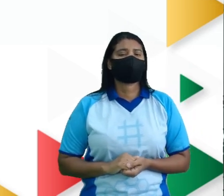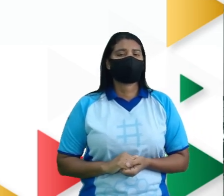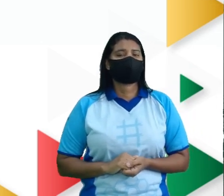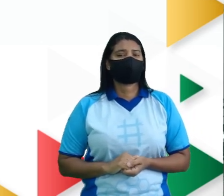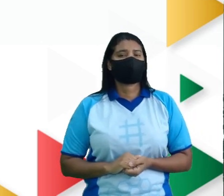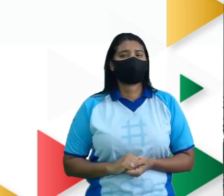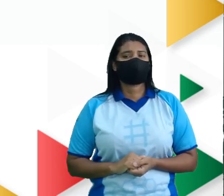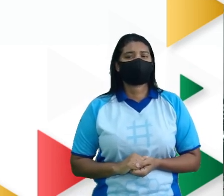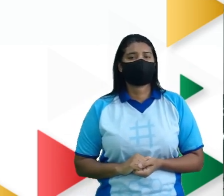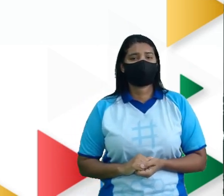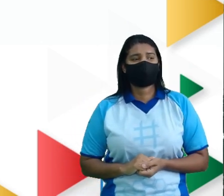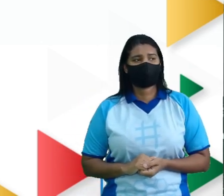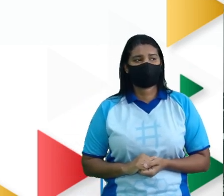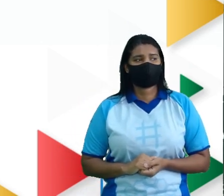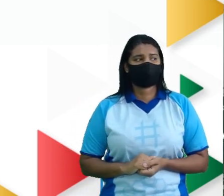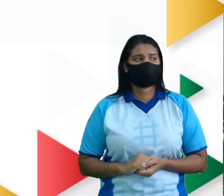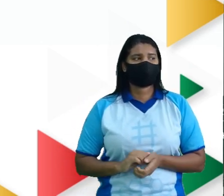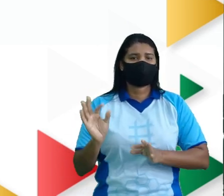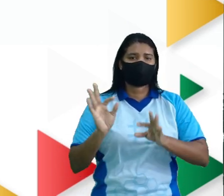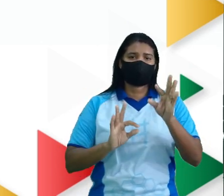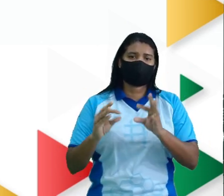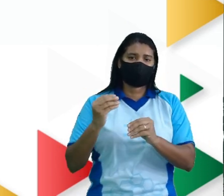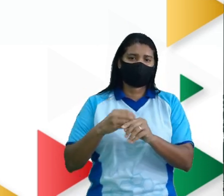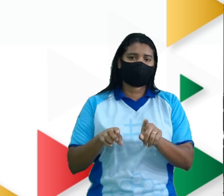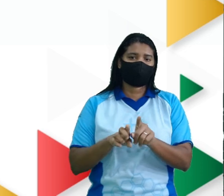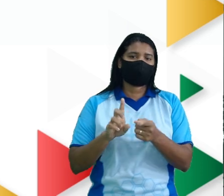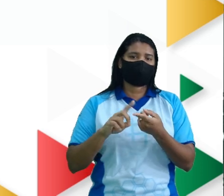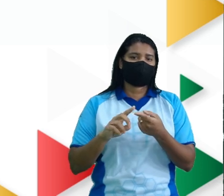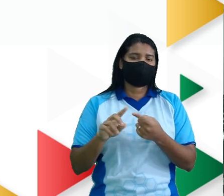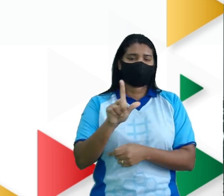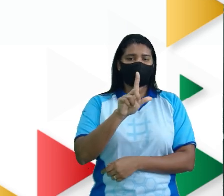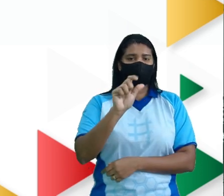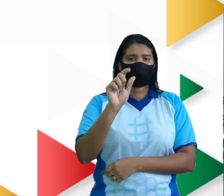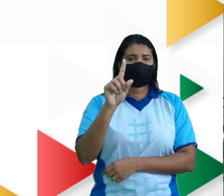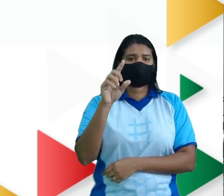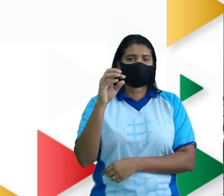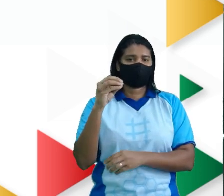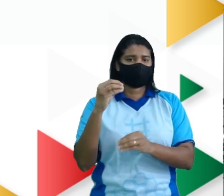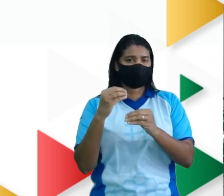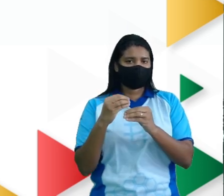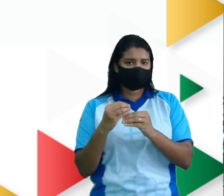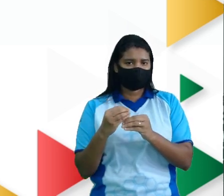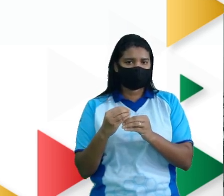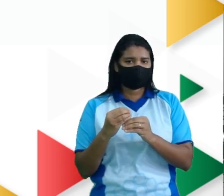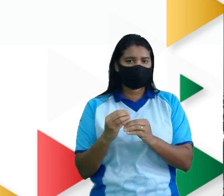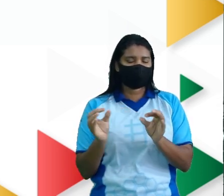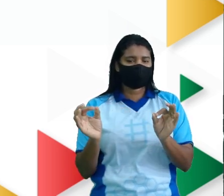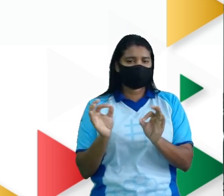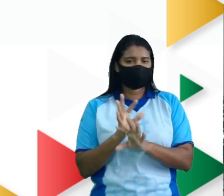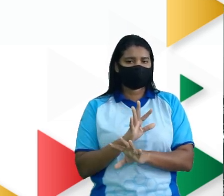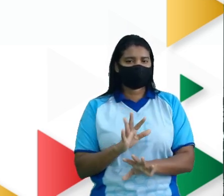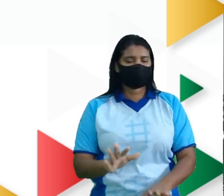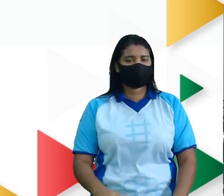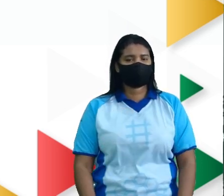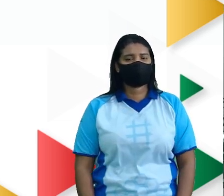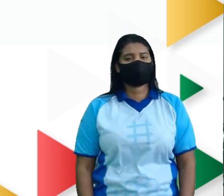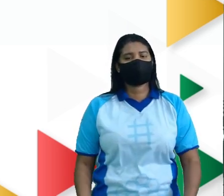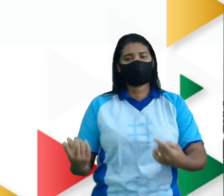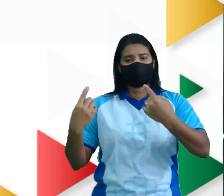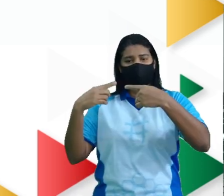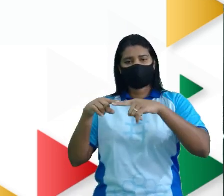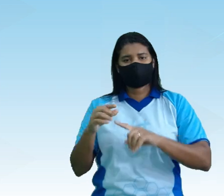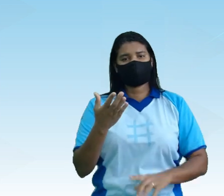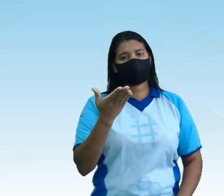a indicação delas e depois traça os lados, que é o quarto passo, e aí concluiu, tá bom? Desafio para